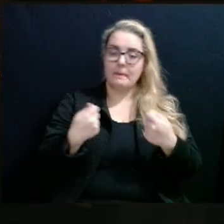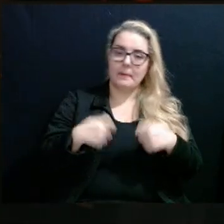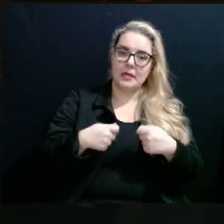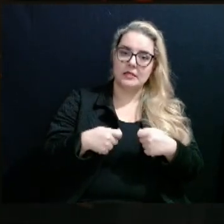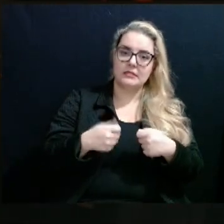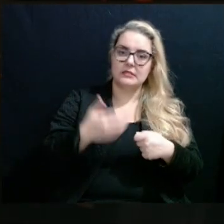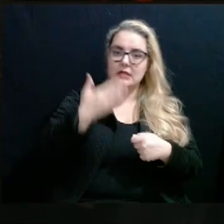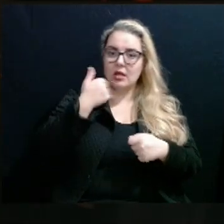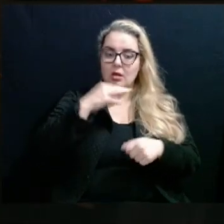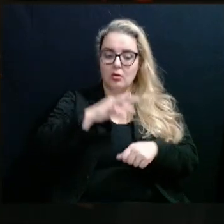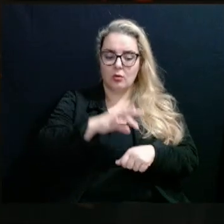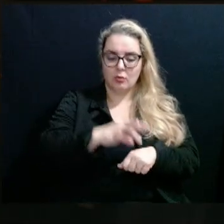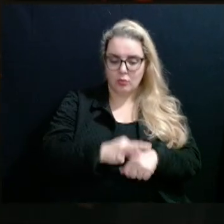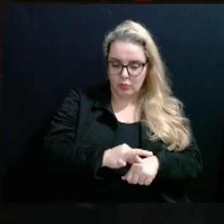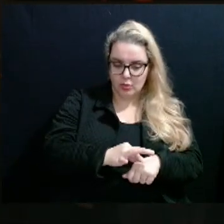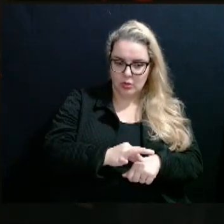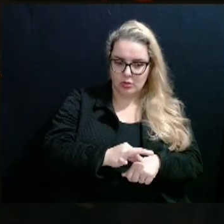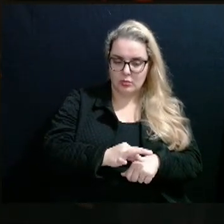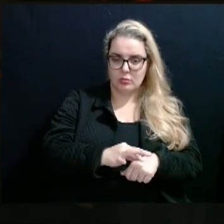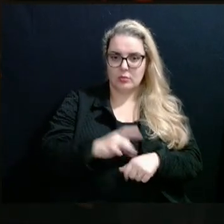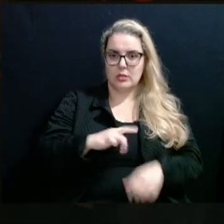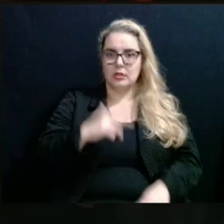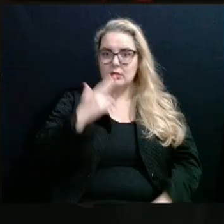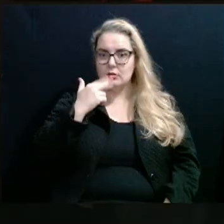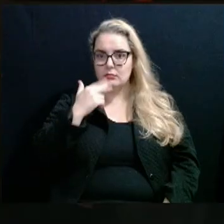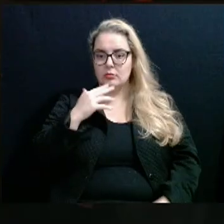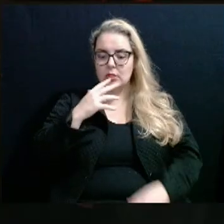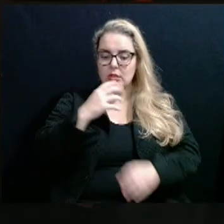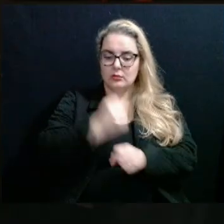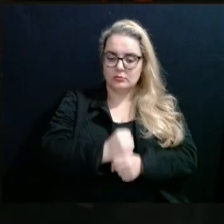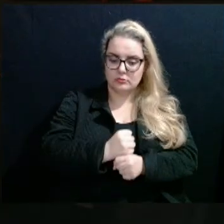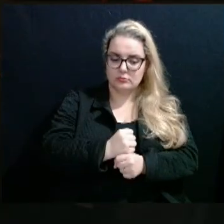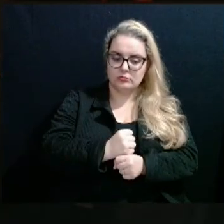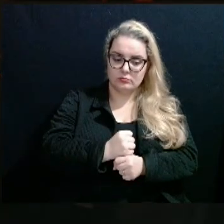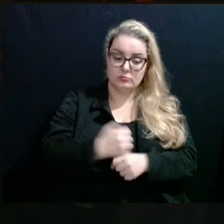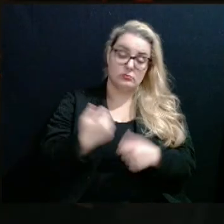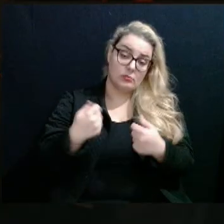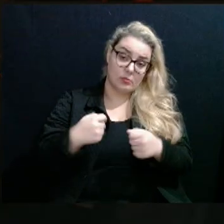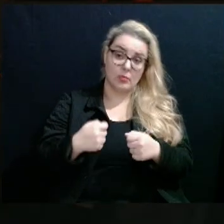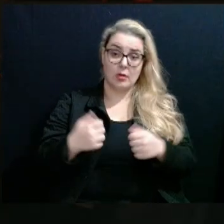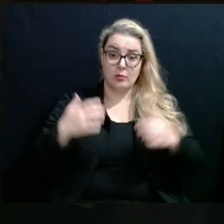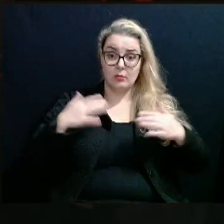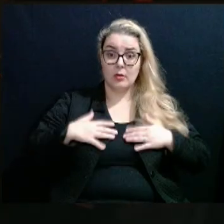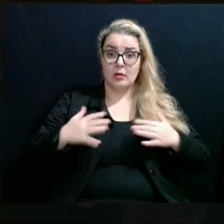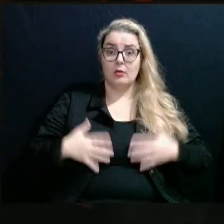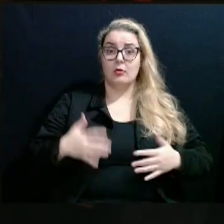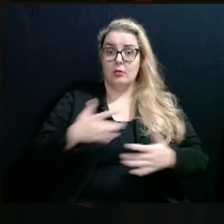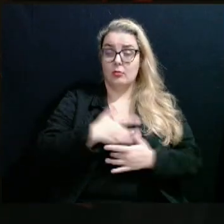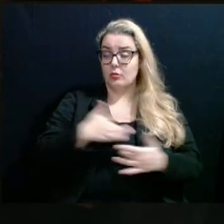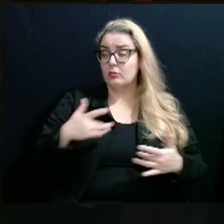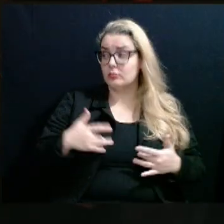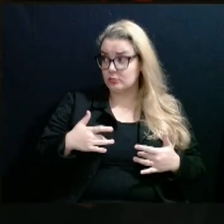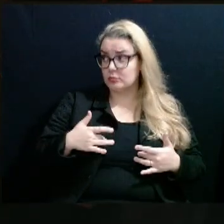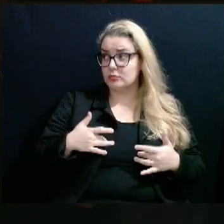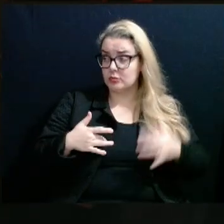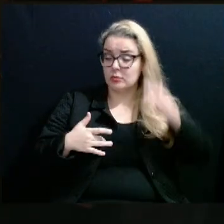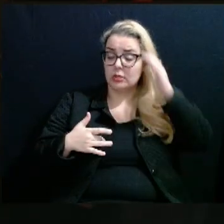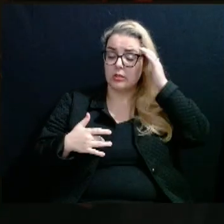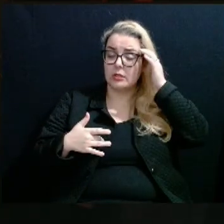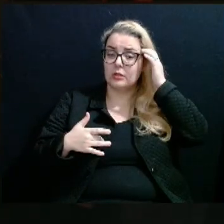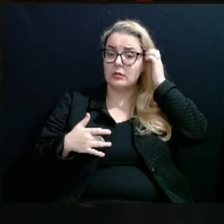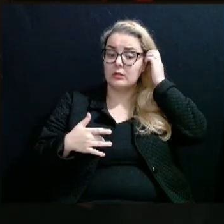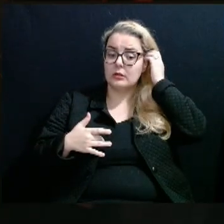ter os nutrientes completos que a gente precisa para ter o corpo saudável, né? E no que consiste